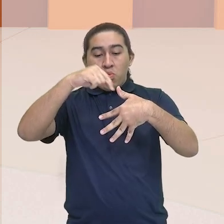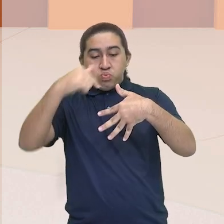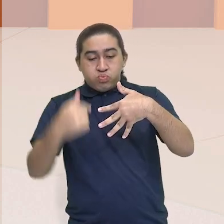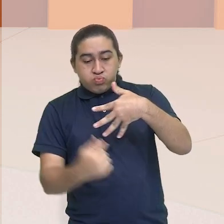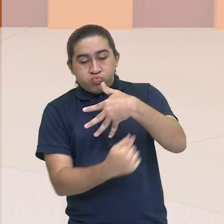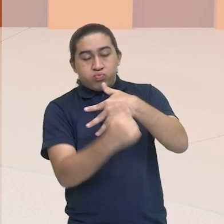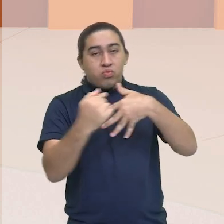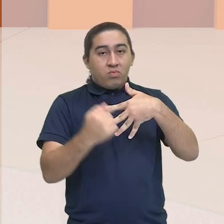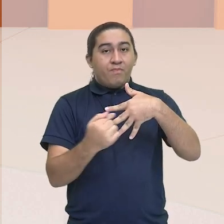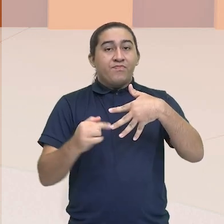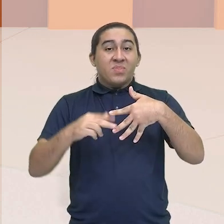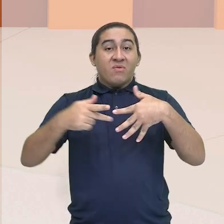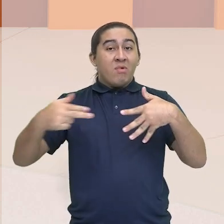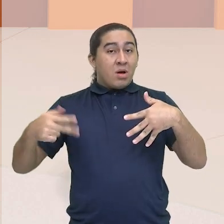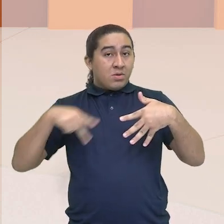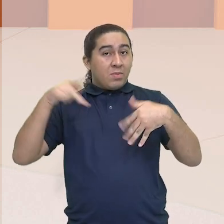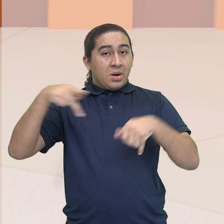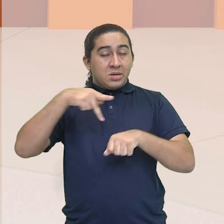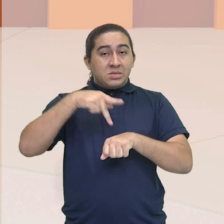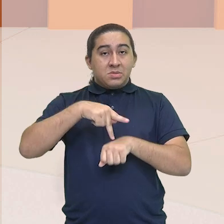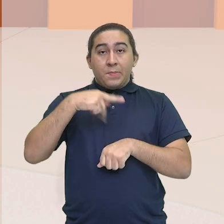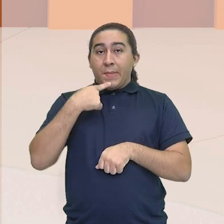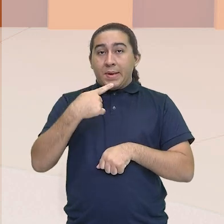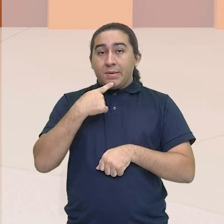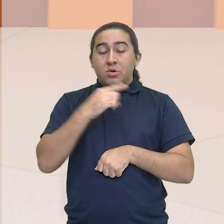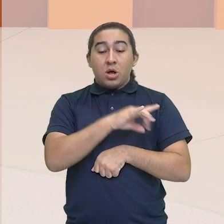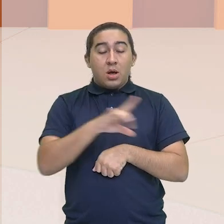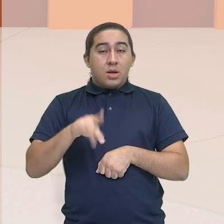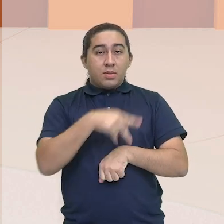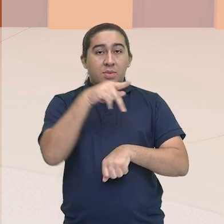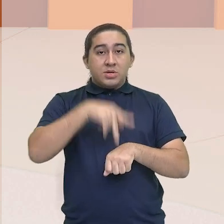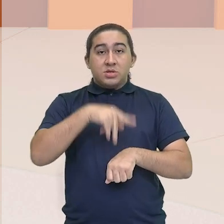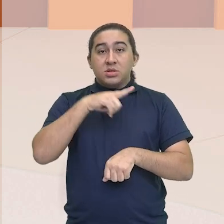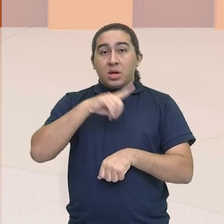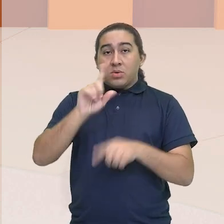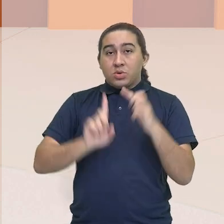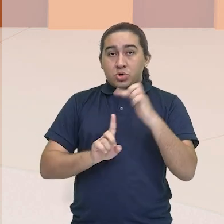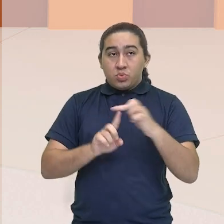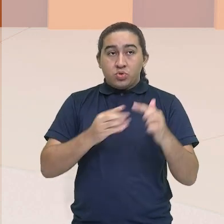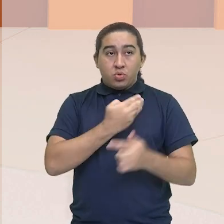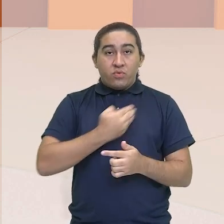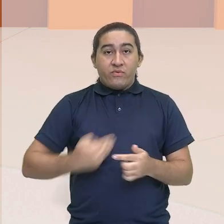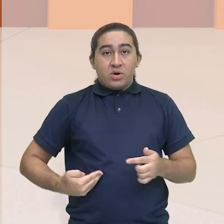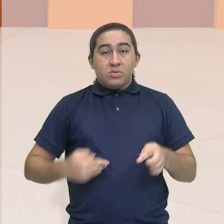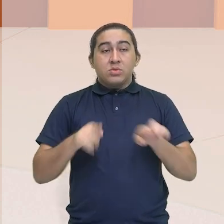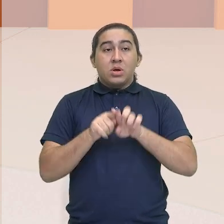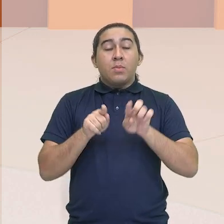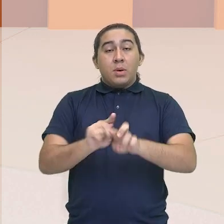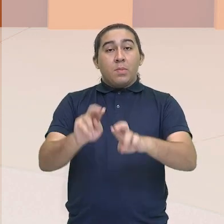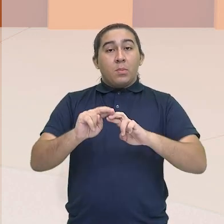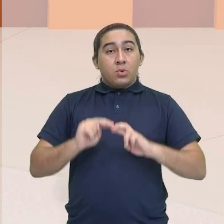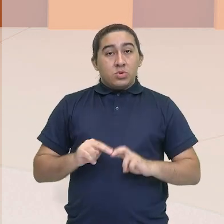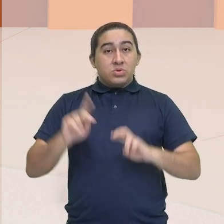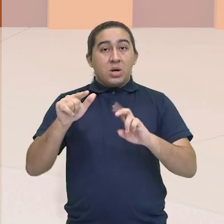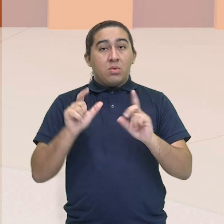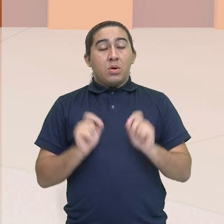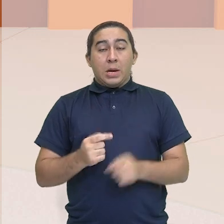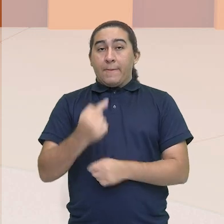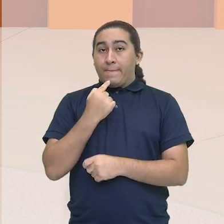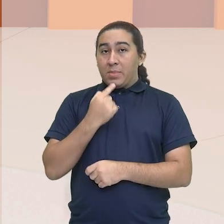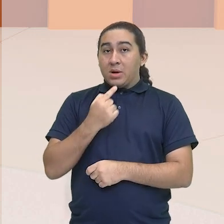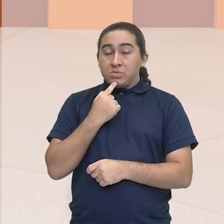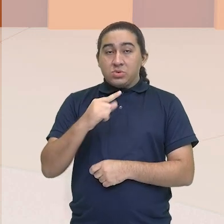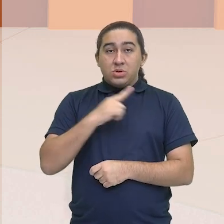vizinhos, cada um deles tem uma soberania, tem um tipo de governo e também tem, por conta disso, né, por serem vizinhos, tem